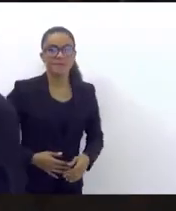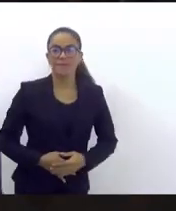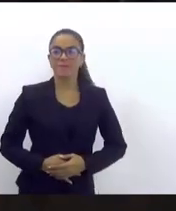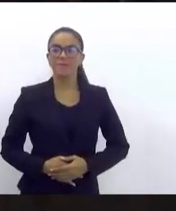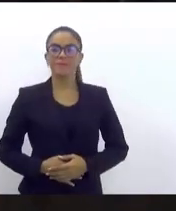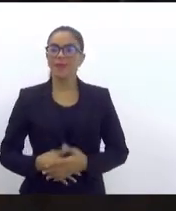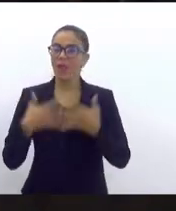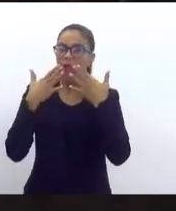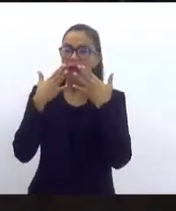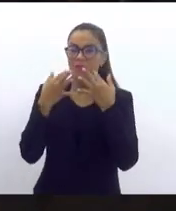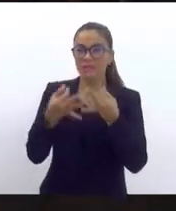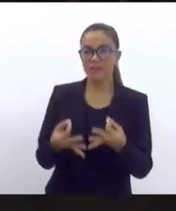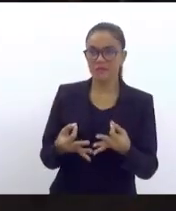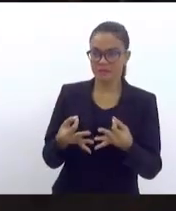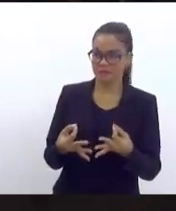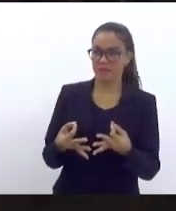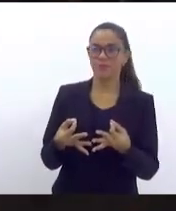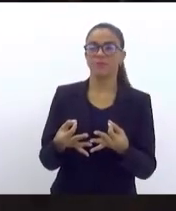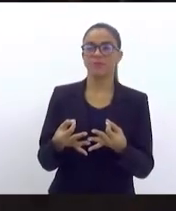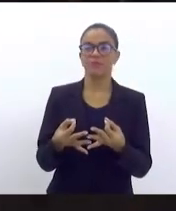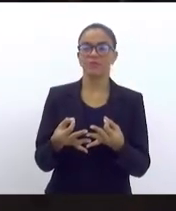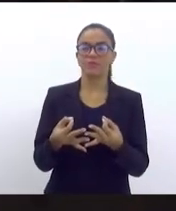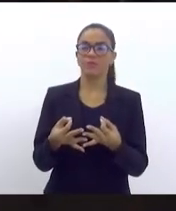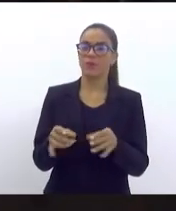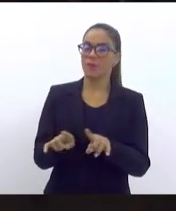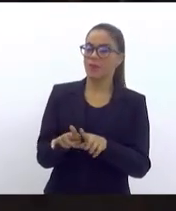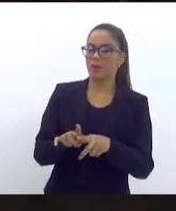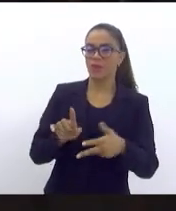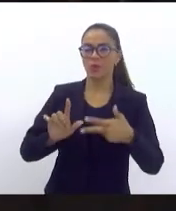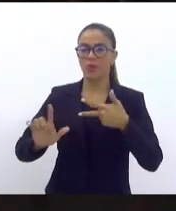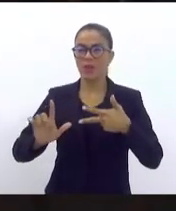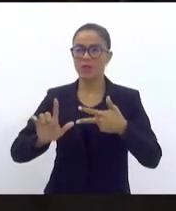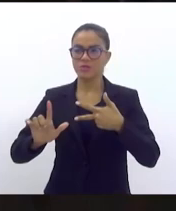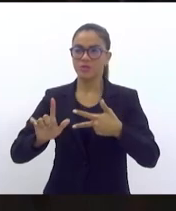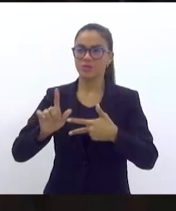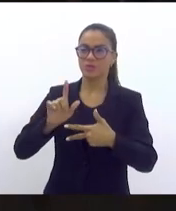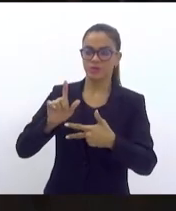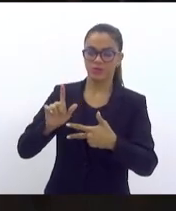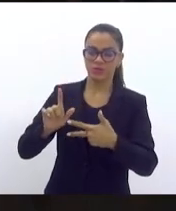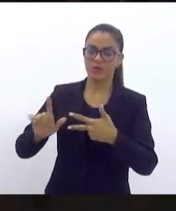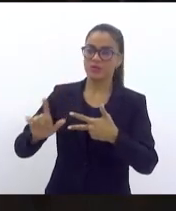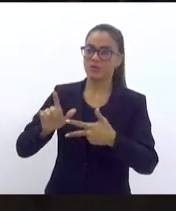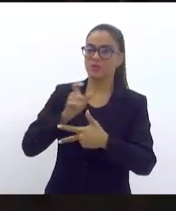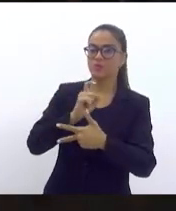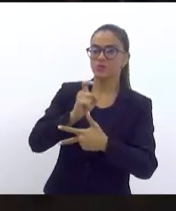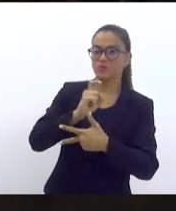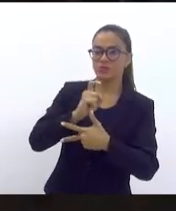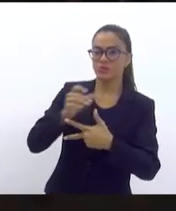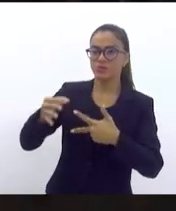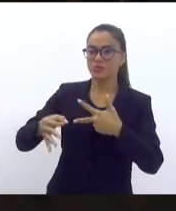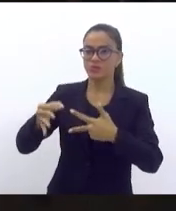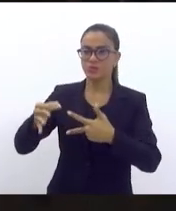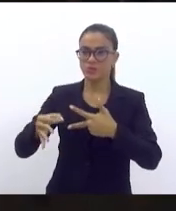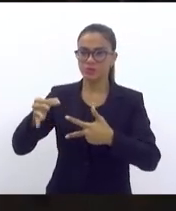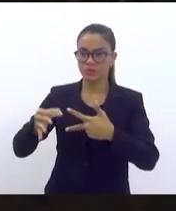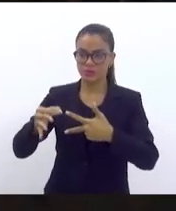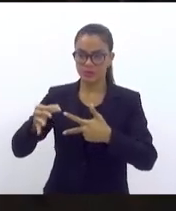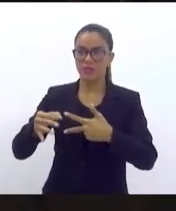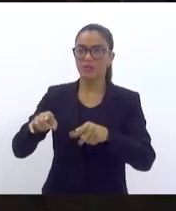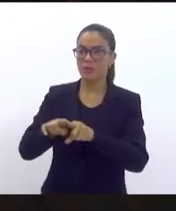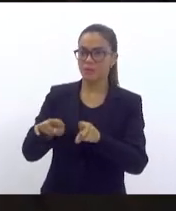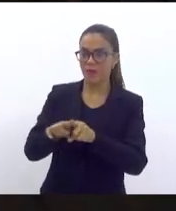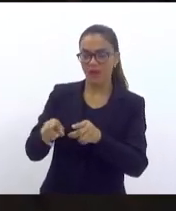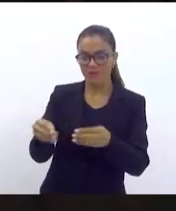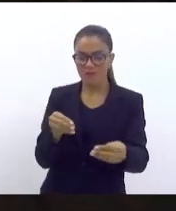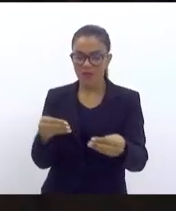zelo atenção do poder público das autoridades do Legislativo do executivo e sobretudo do Judiciário que tem tido uma tendência